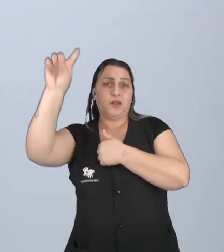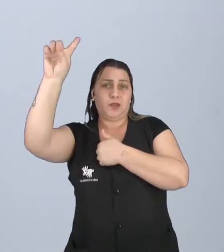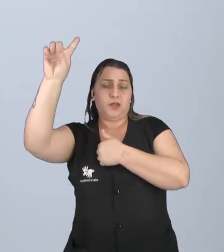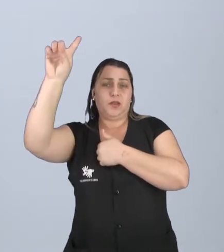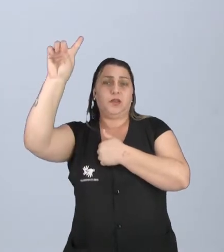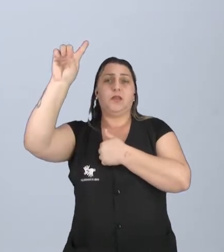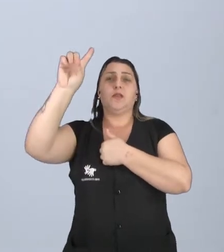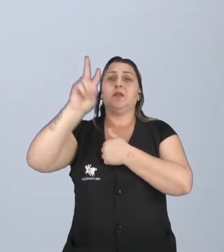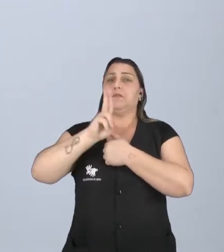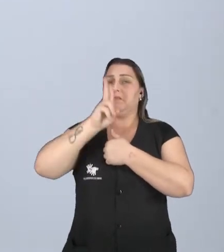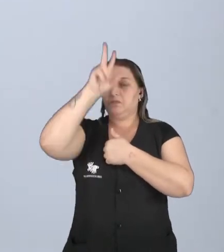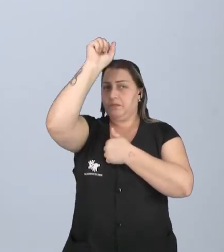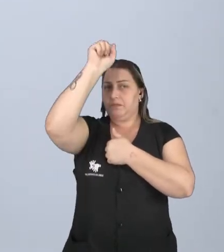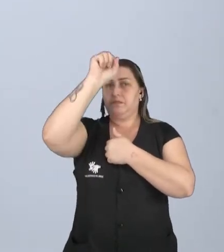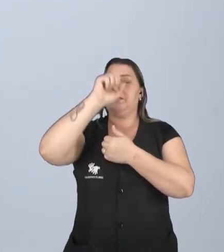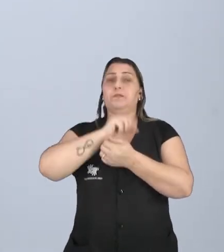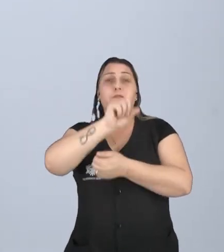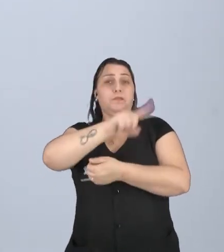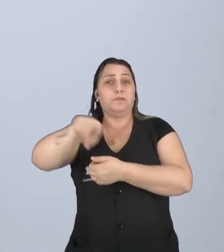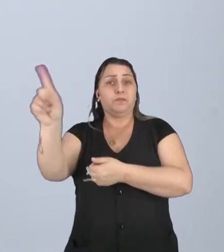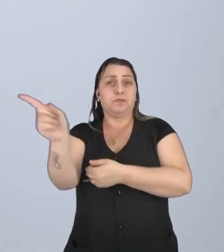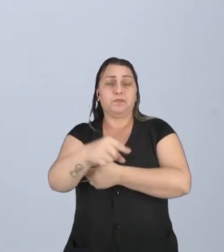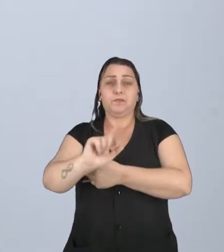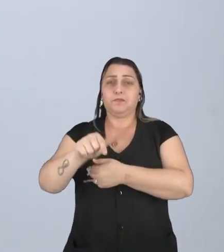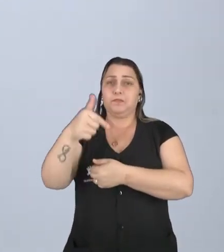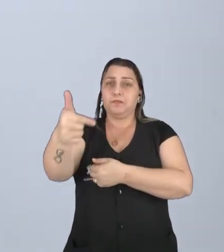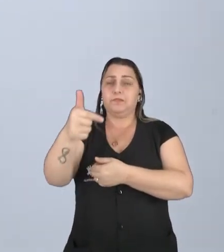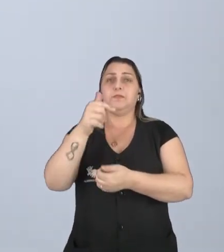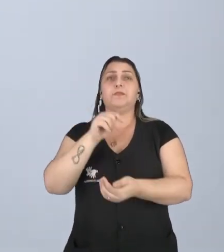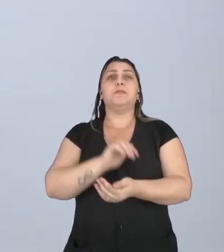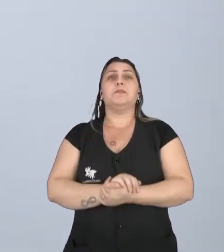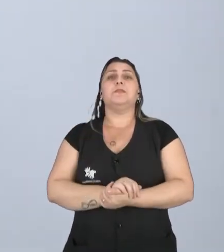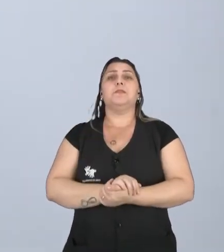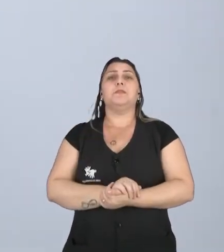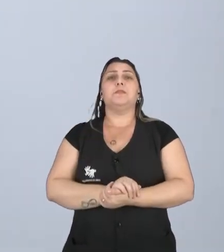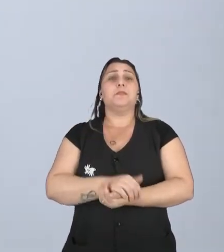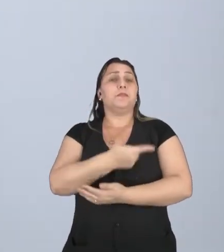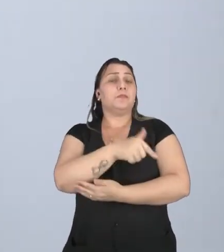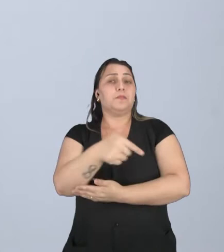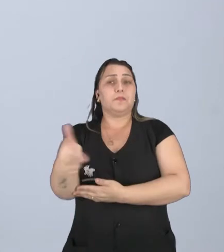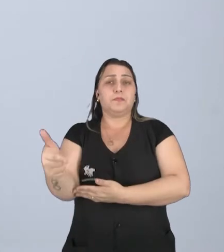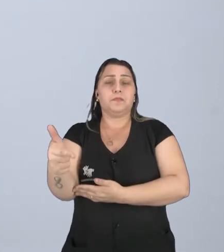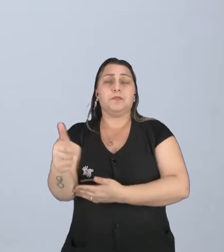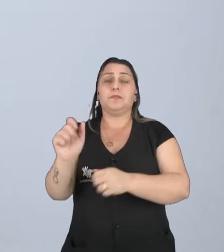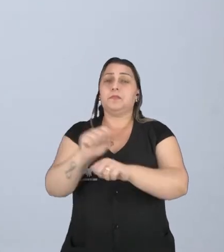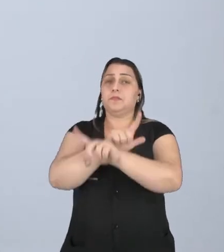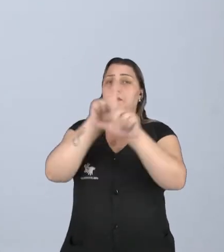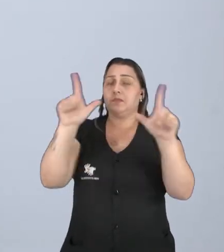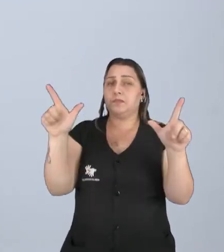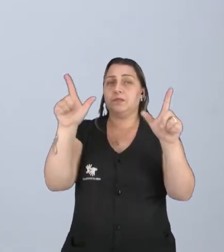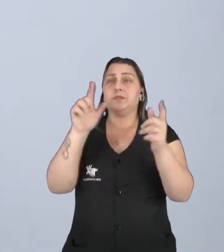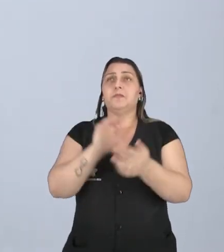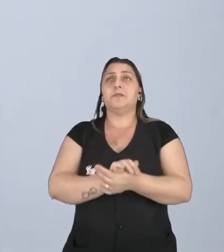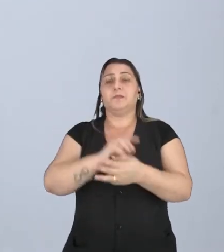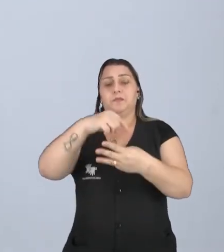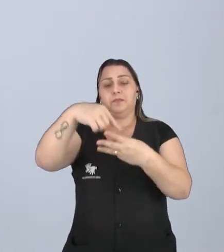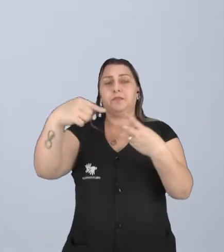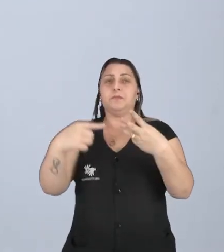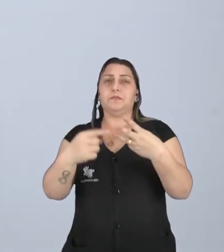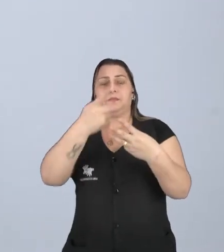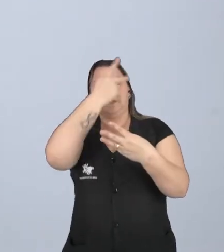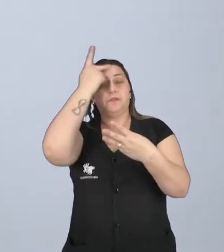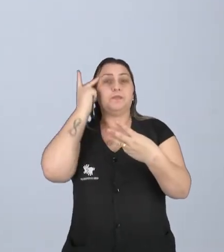de poder moderador, ele anula todos os outros, tá, pessoal? E aí, então, a gente não vai ter. E claro, né, pessoal, que três